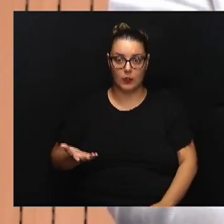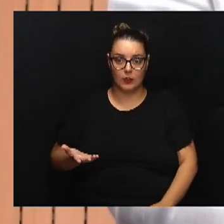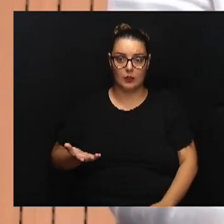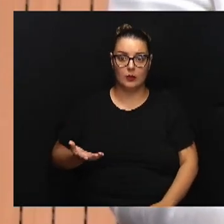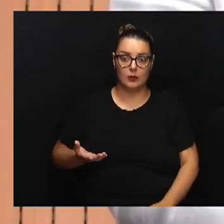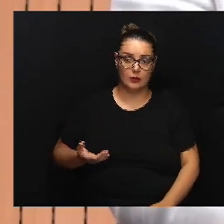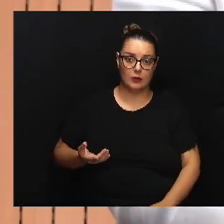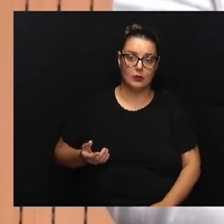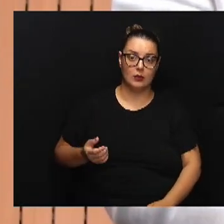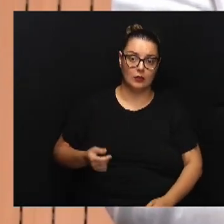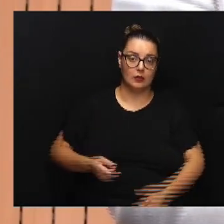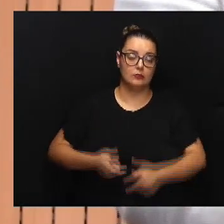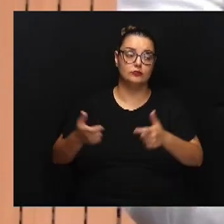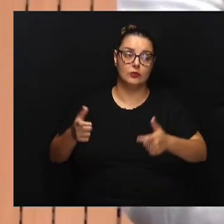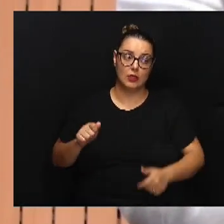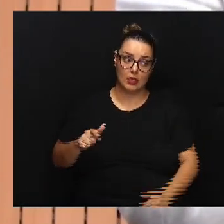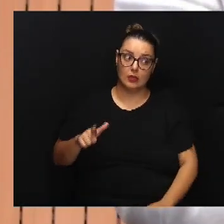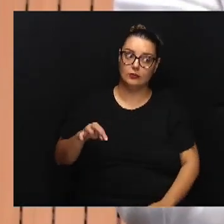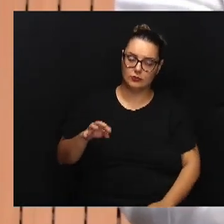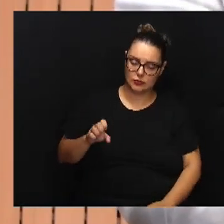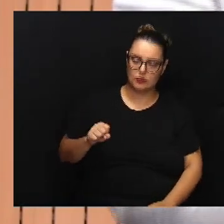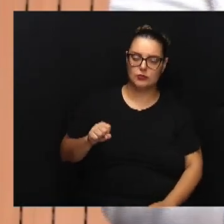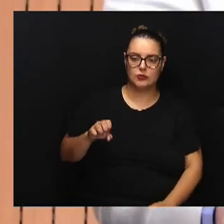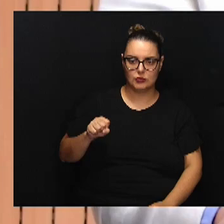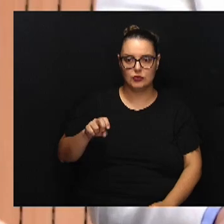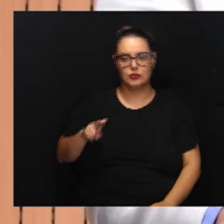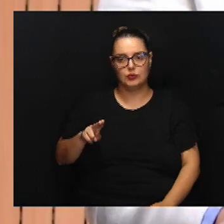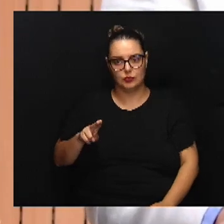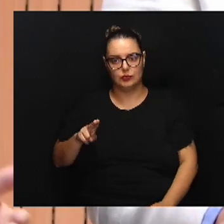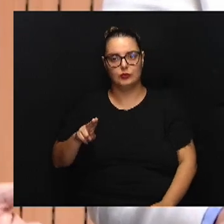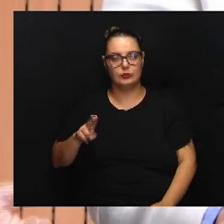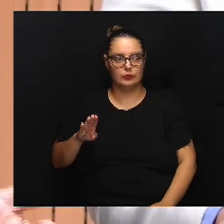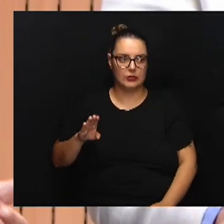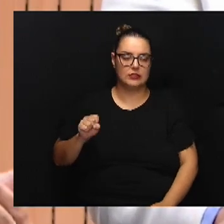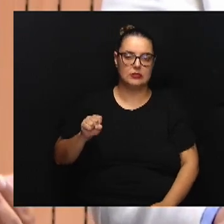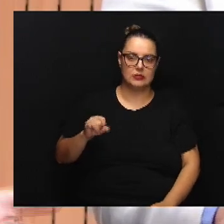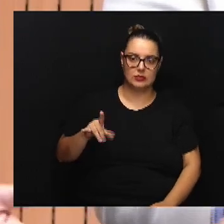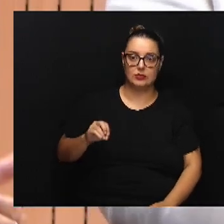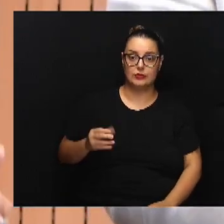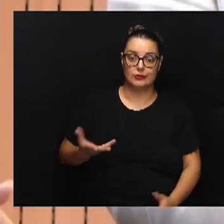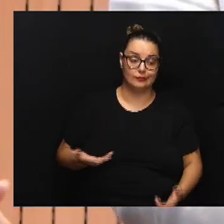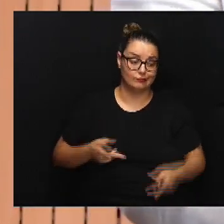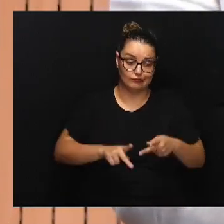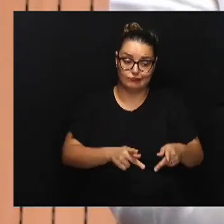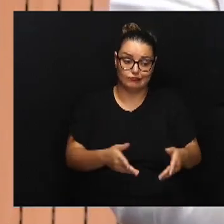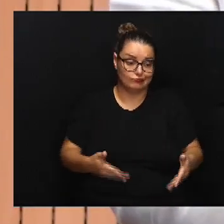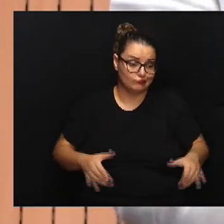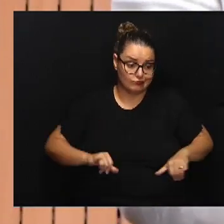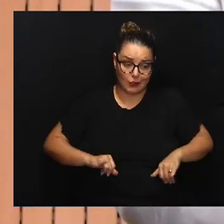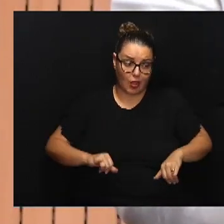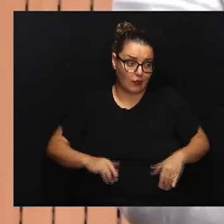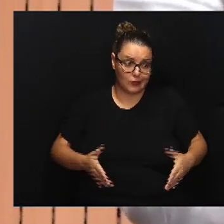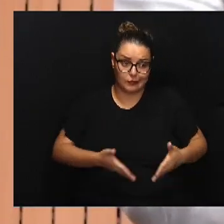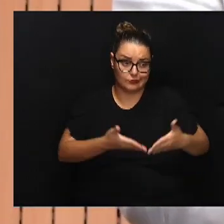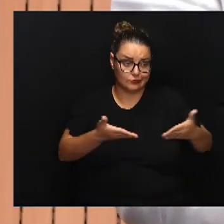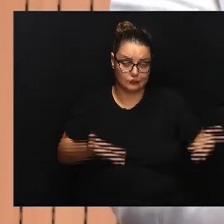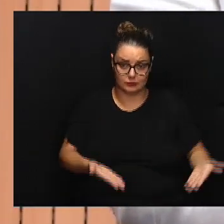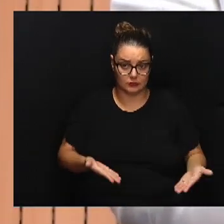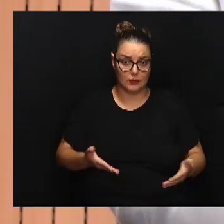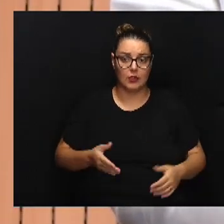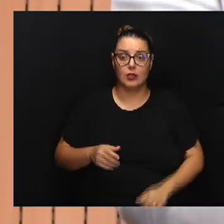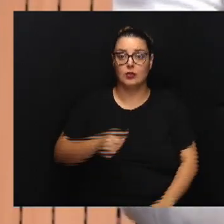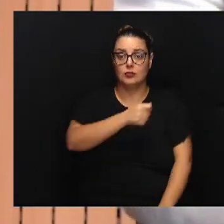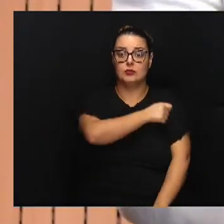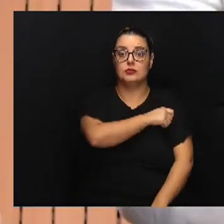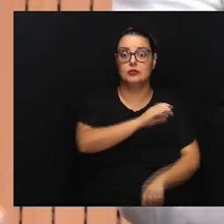altos subsídios e, mesmo assim, a população padece muito. E os alunos de cursinhos populares